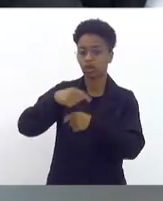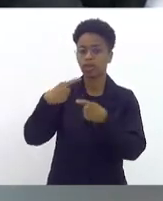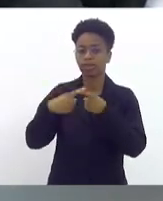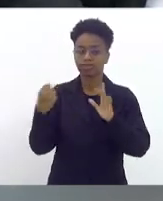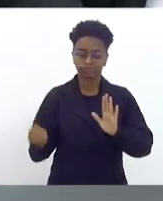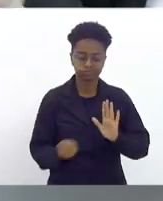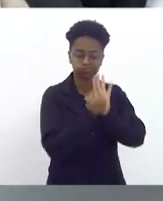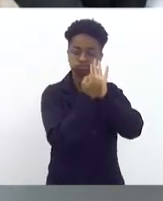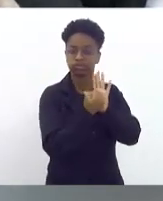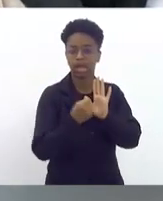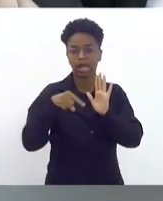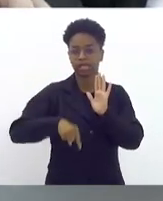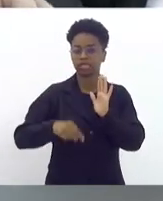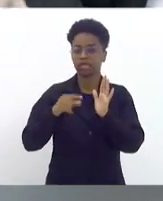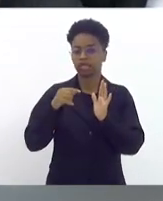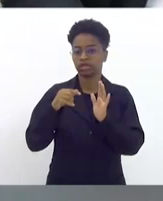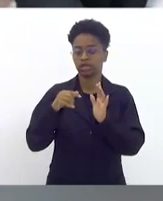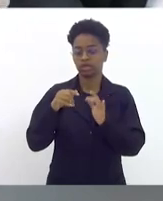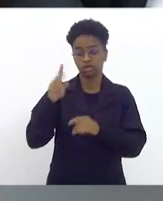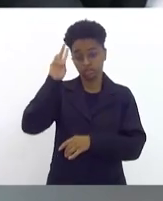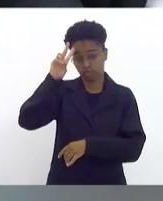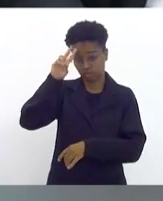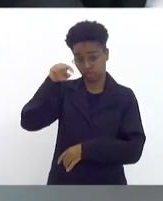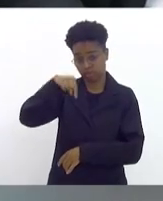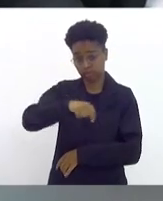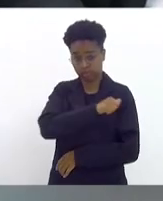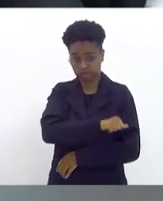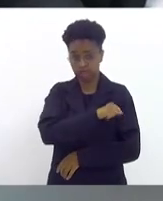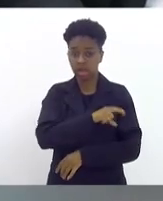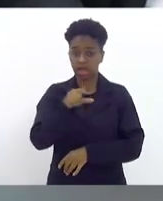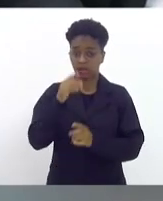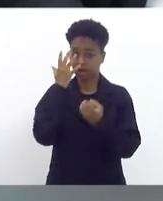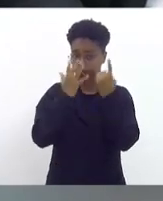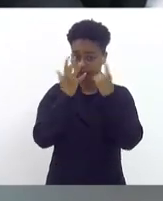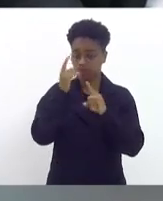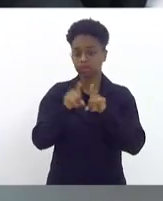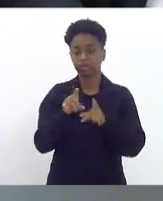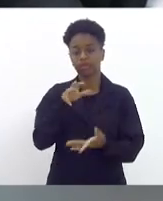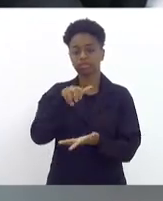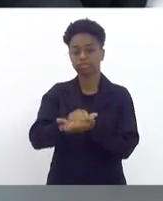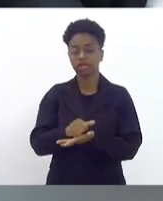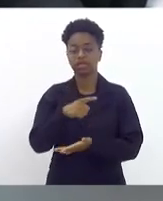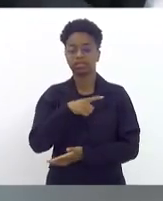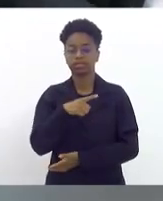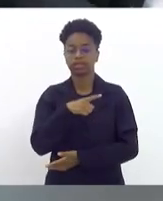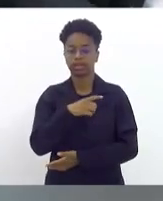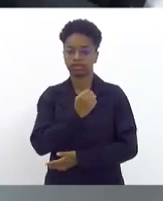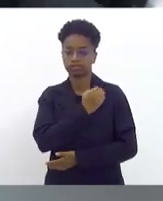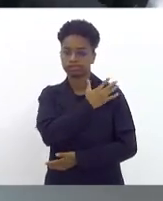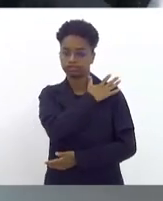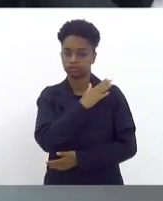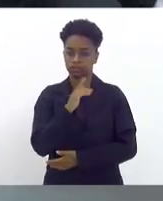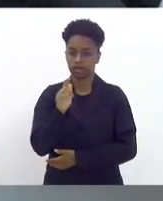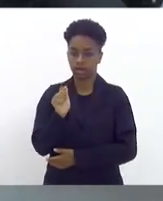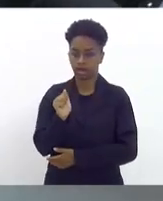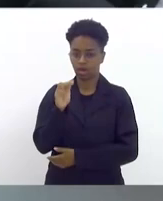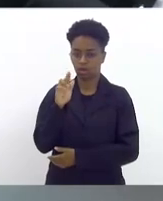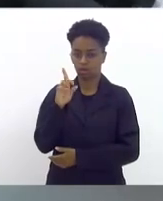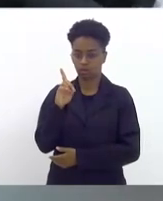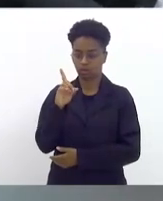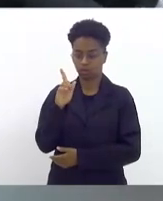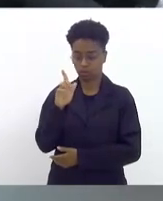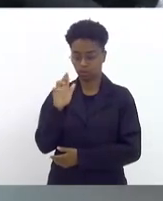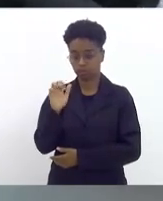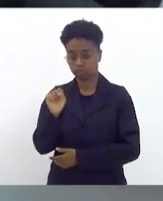que é o carnaval queria agradecer a vossa excelência e só para registar a presidente a gente tem a presença aqui hoje o Tenente Coronel Agostinho tá do Marcos